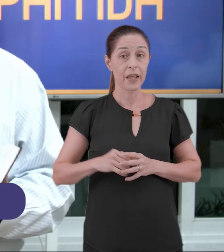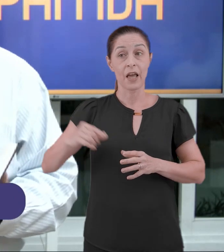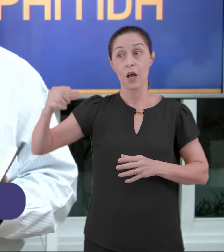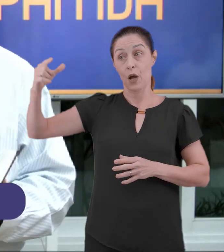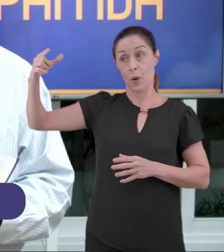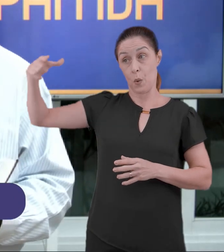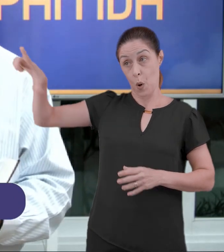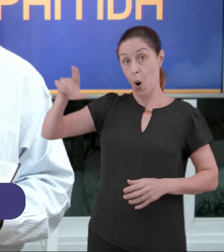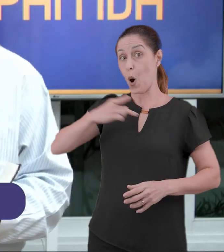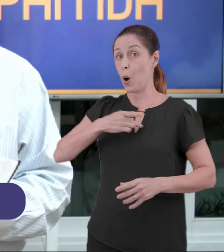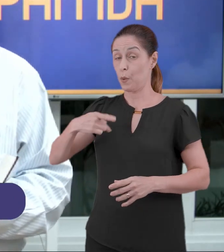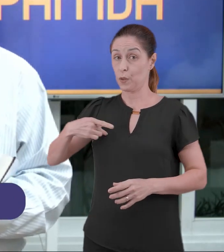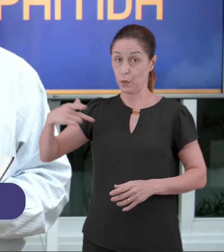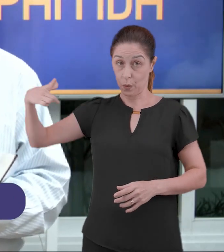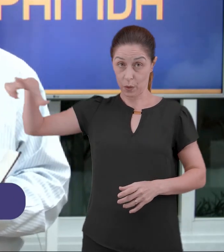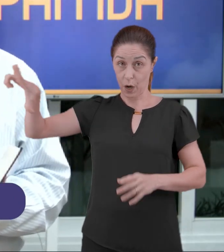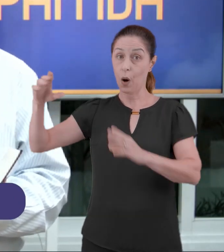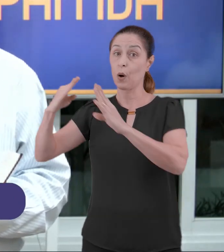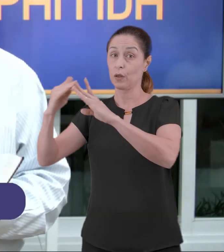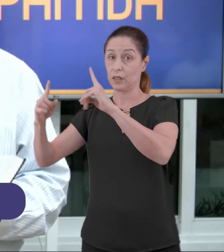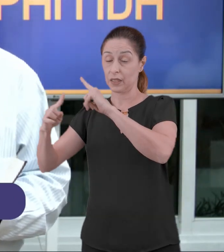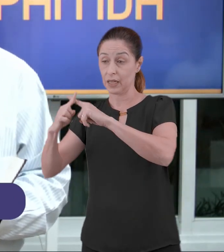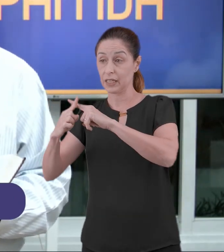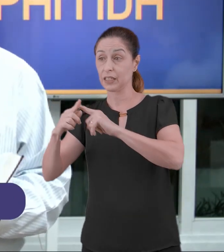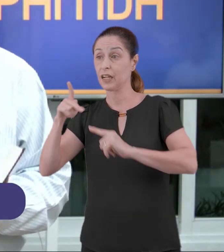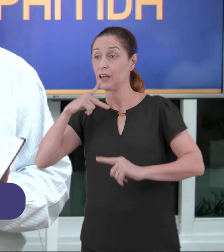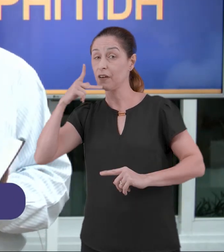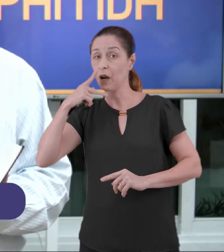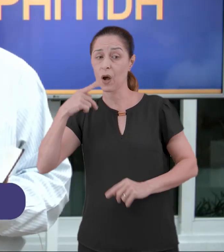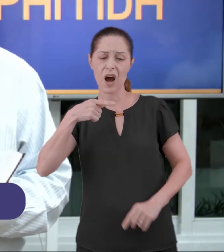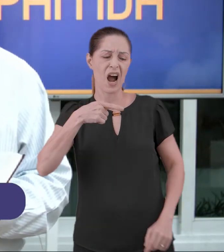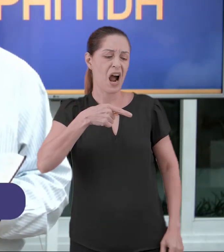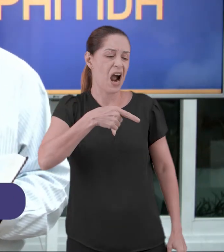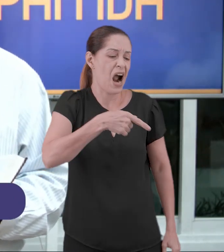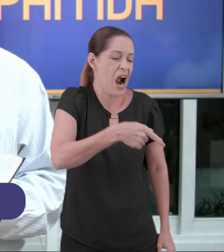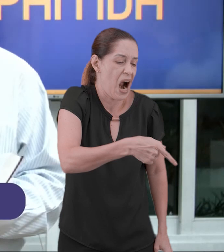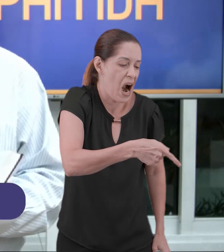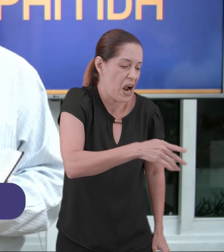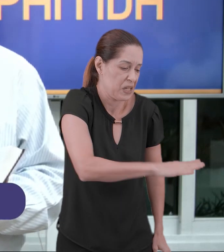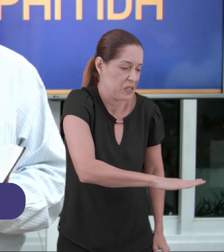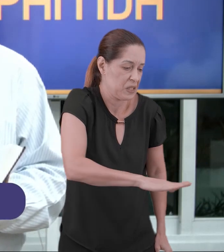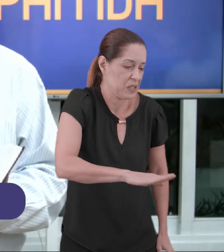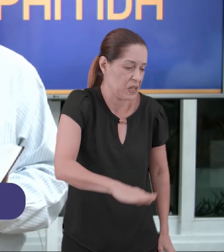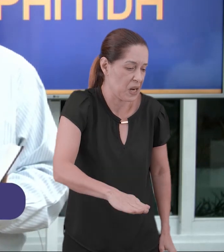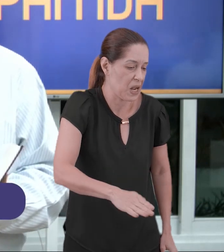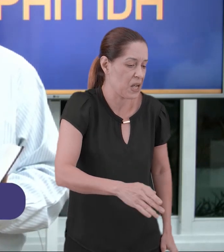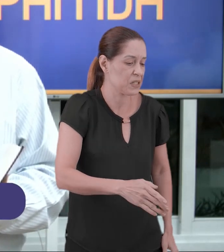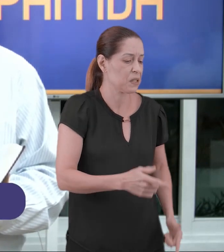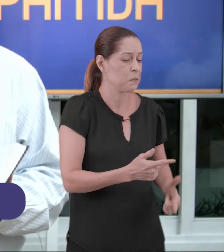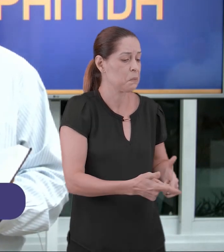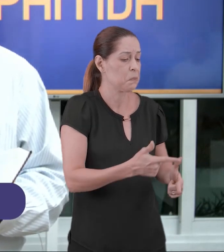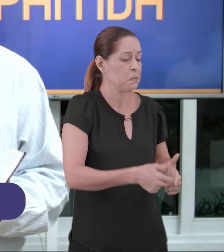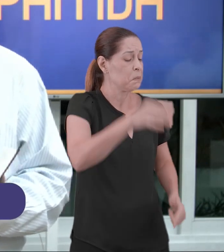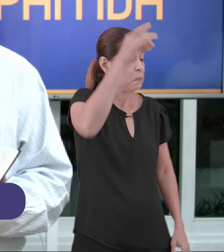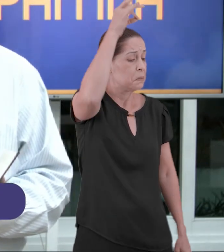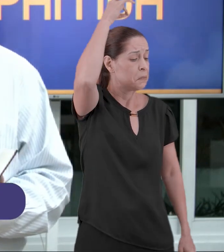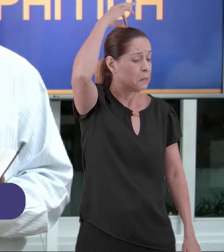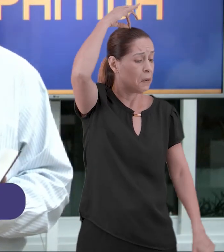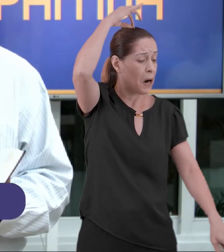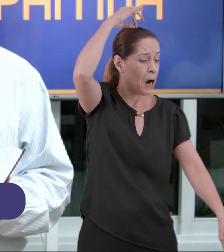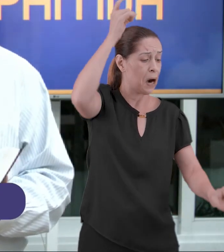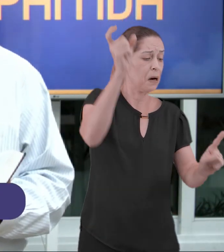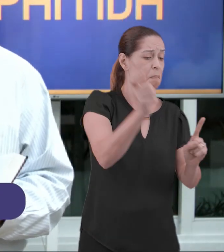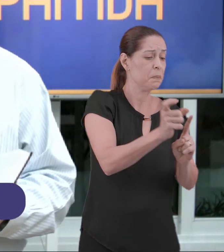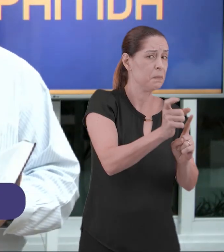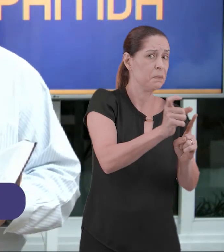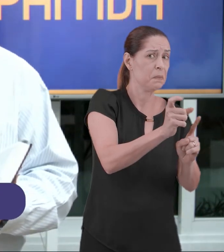tinha dito que aquilo era um problema espiritual, etc, etc. E não tem nada a ver.